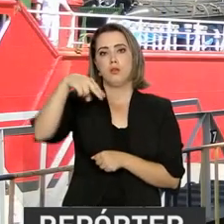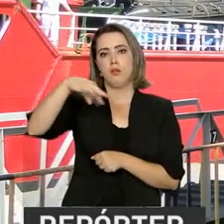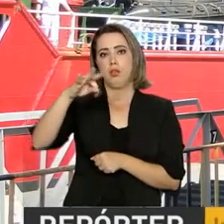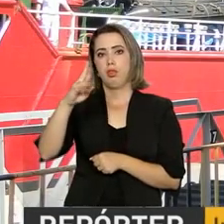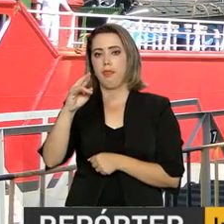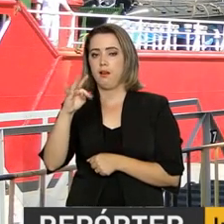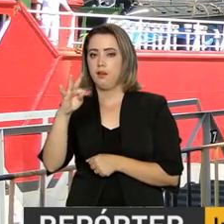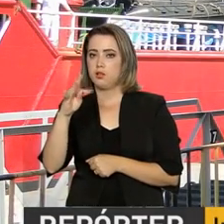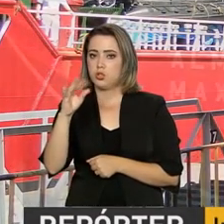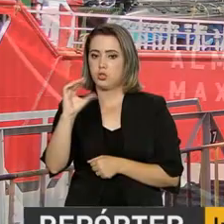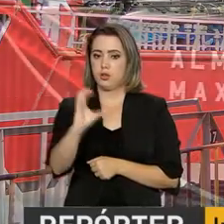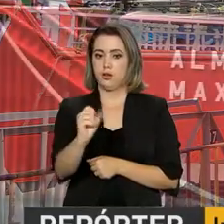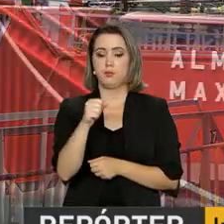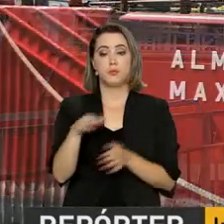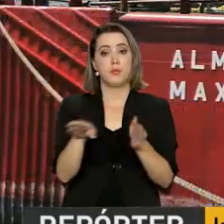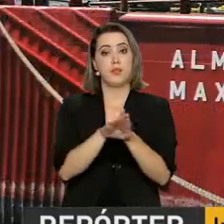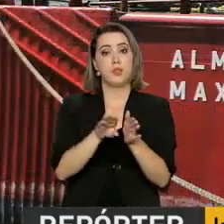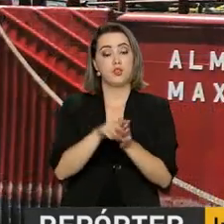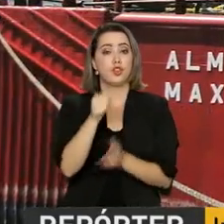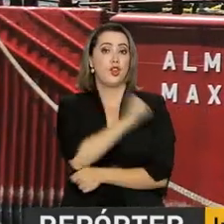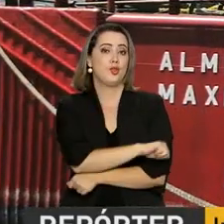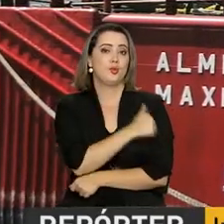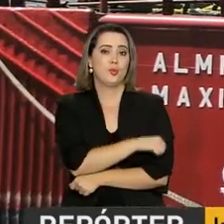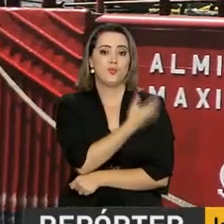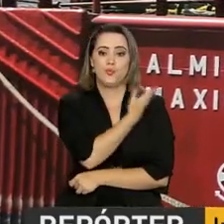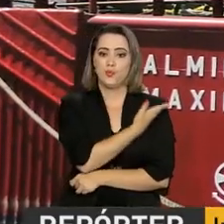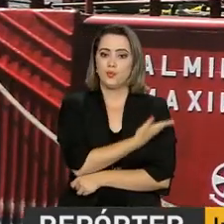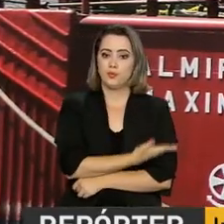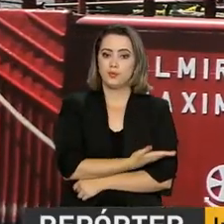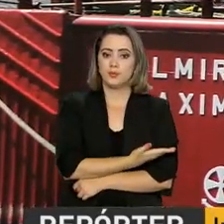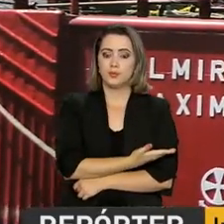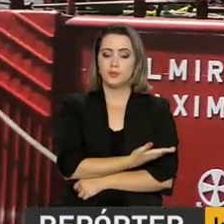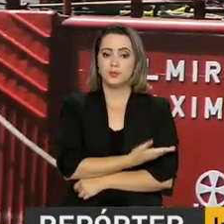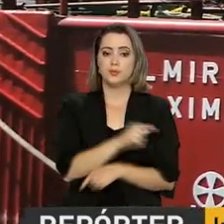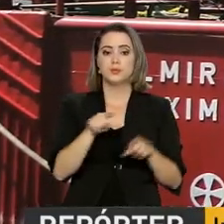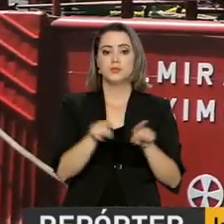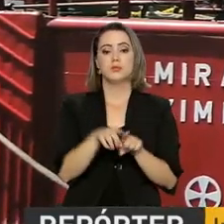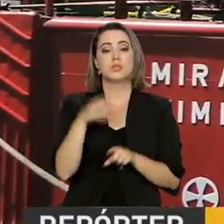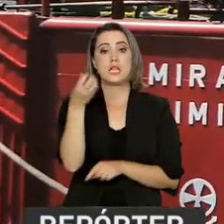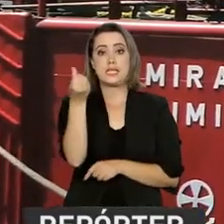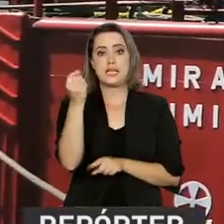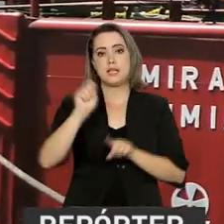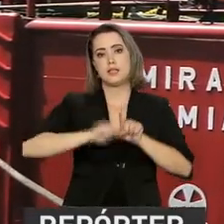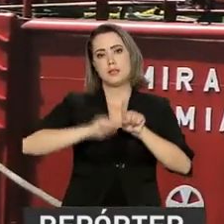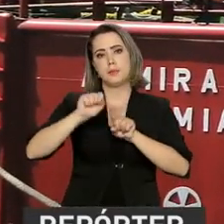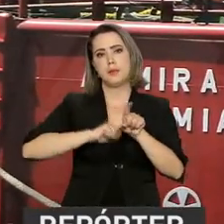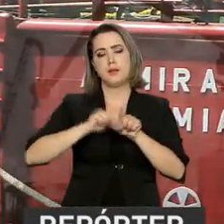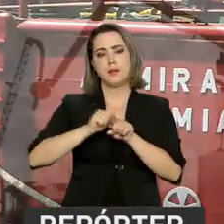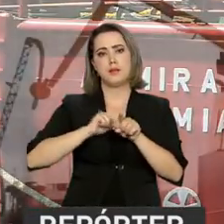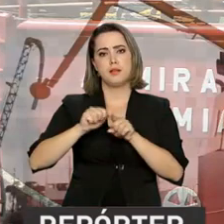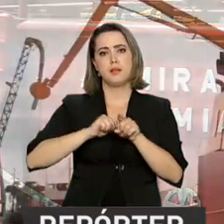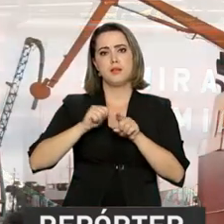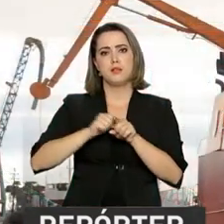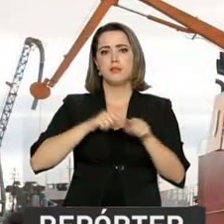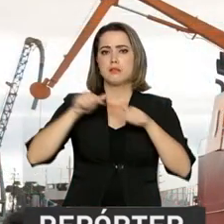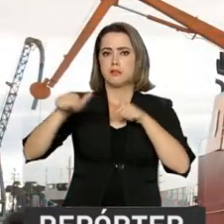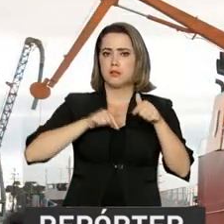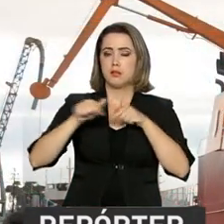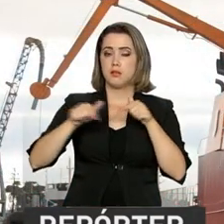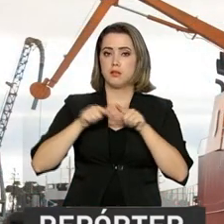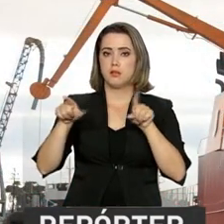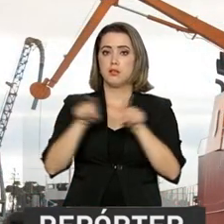atracaram Arsenal da Marinha no Rio de Janeiro os navios passaram cerca de seis meses em missão no Continente